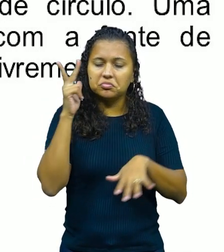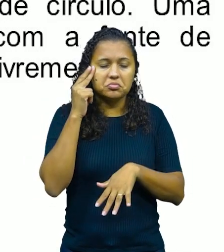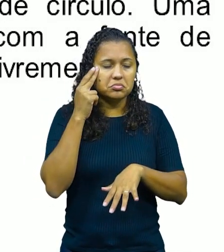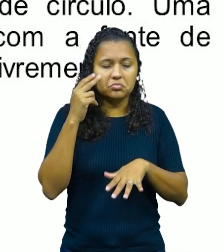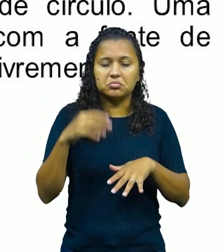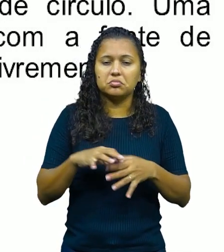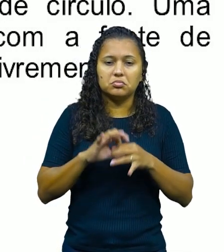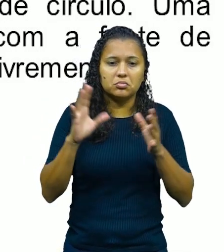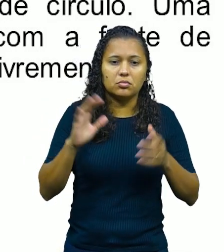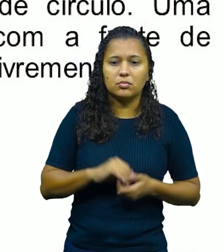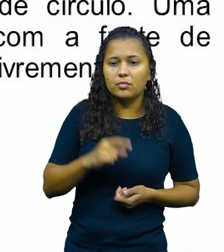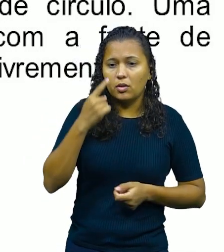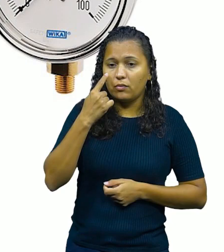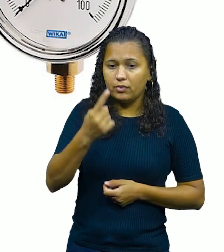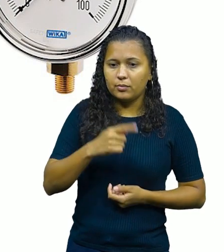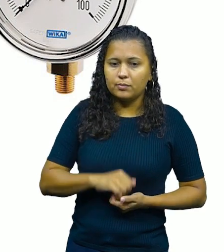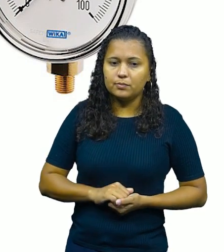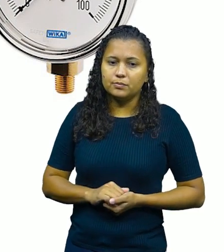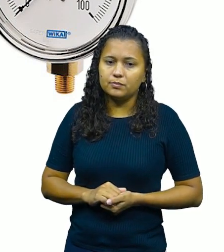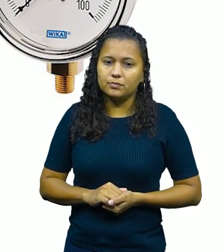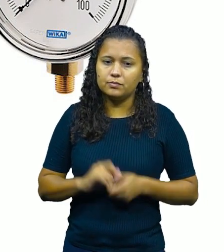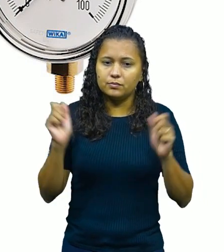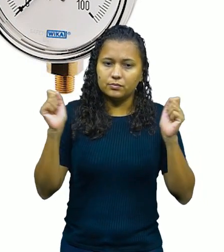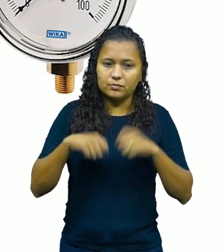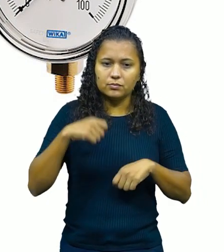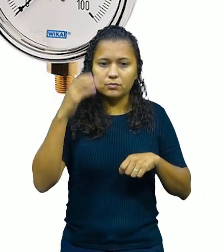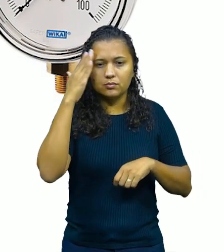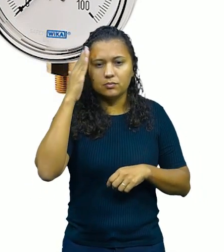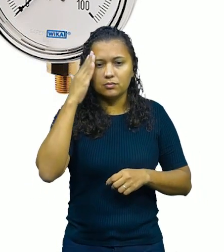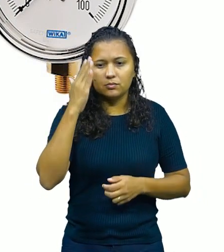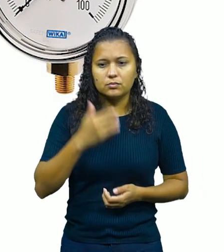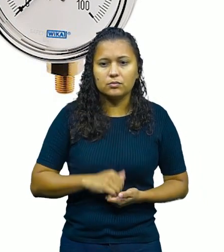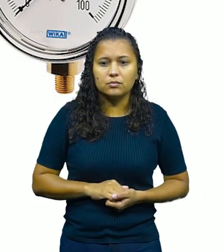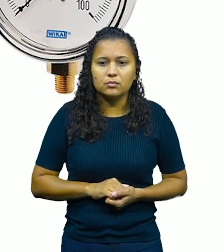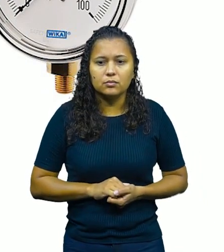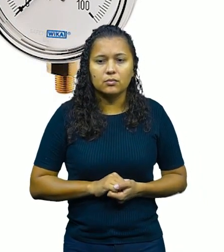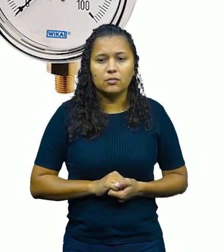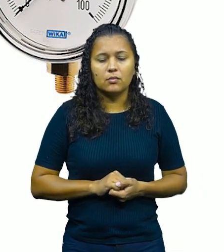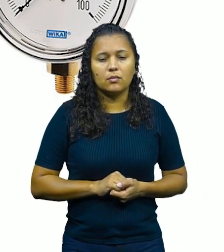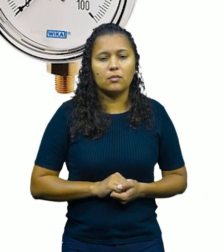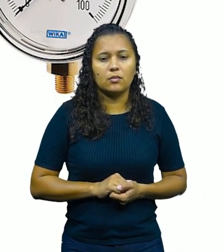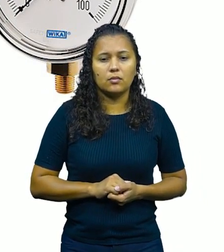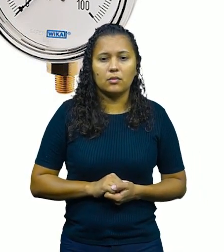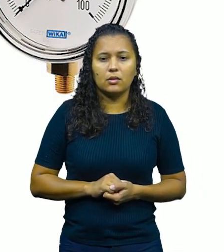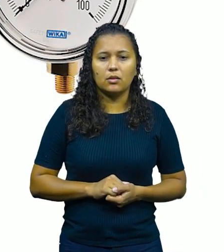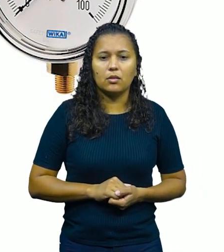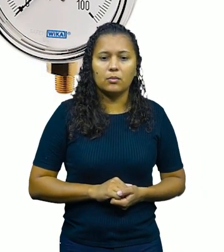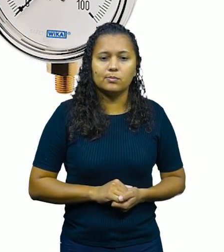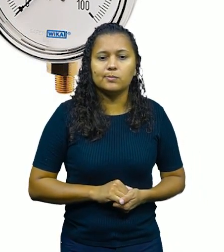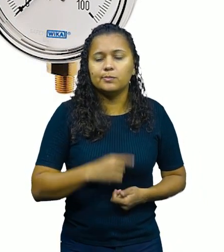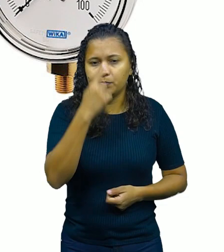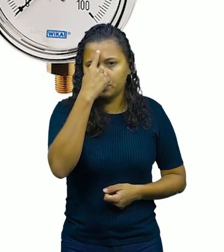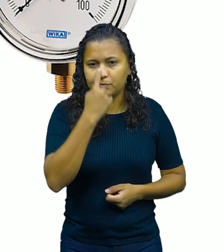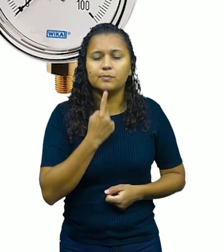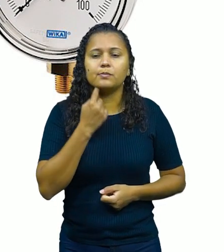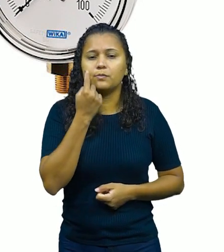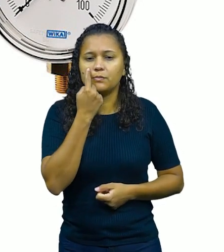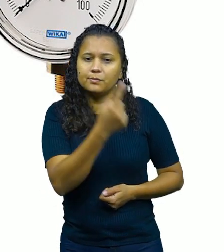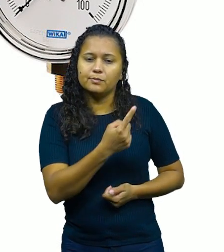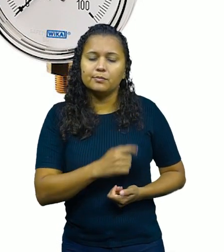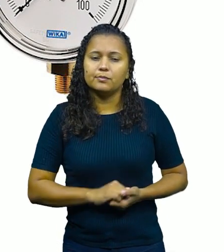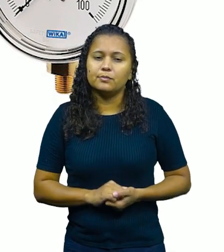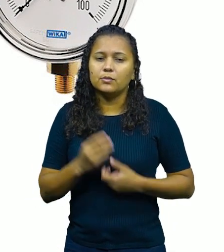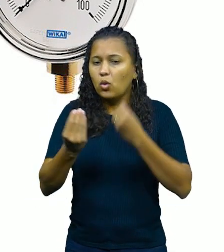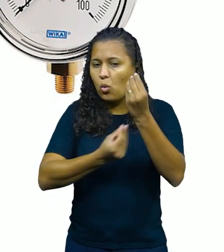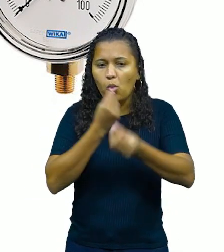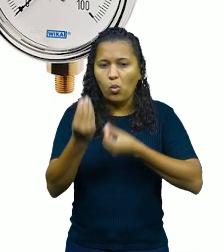se movimentar livremente. Aqui a gente tem uma imagem que ajuda a gente a entender, né? Só falando fica meio complicado, mas aqui a gente consegue